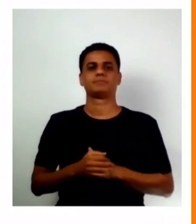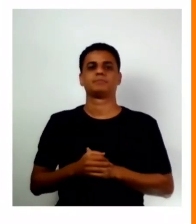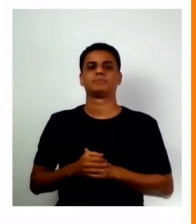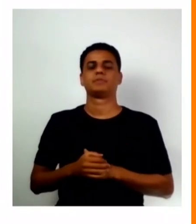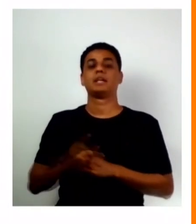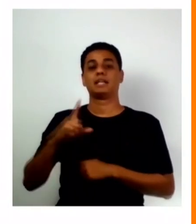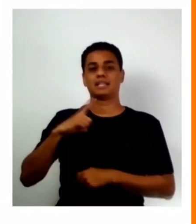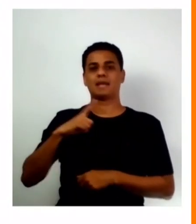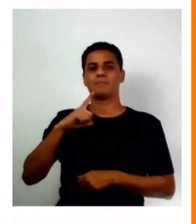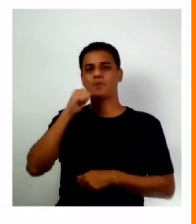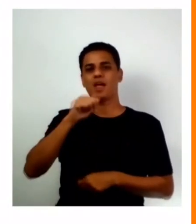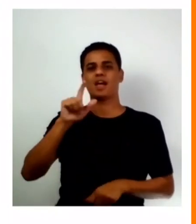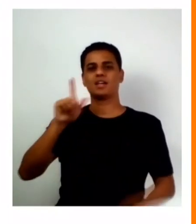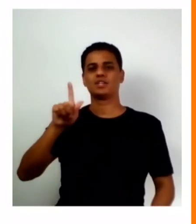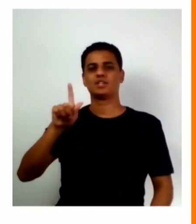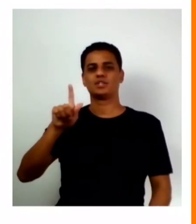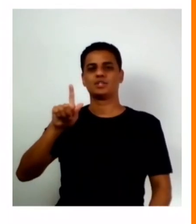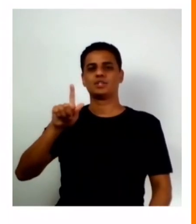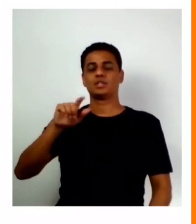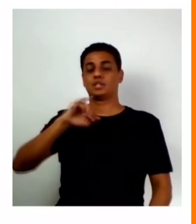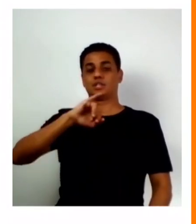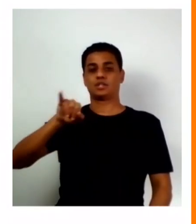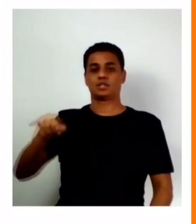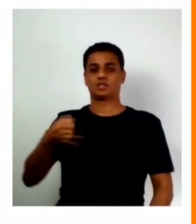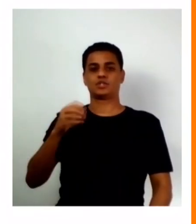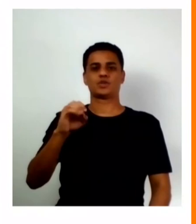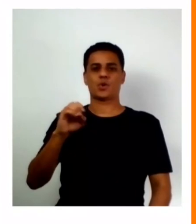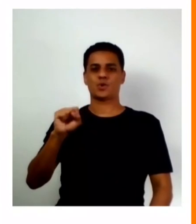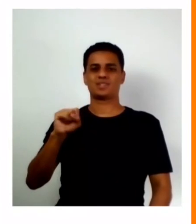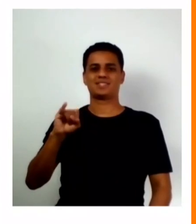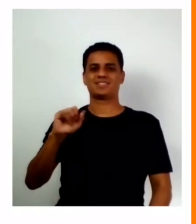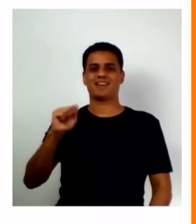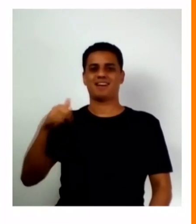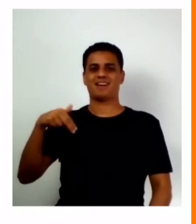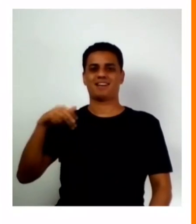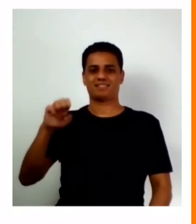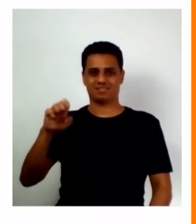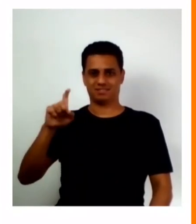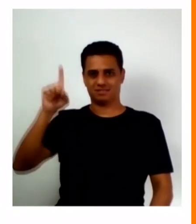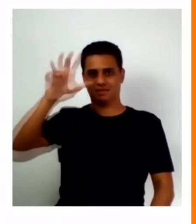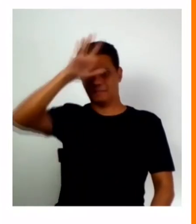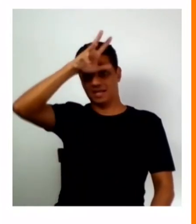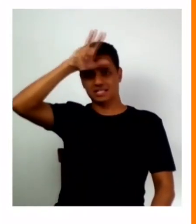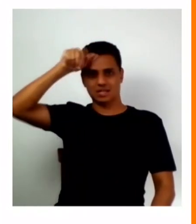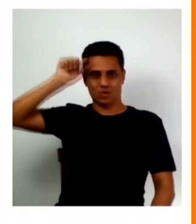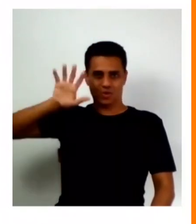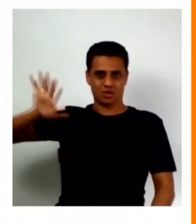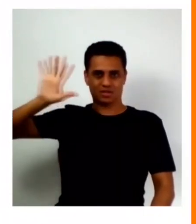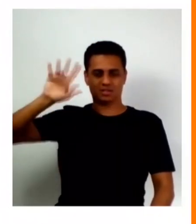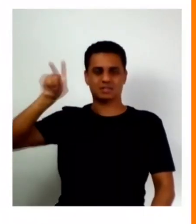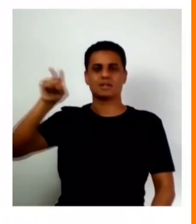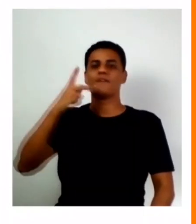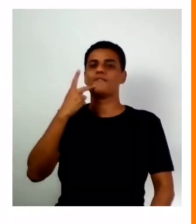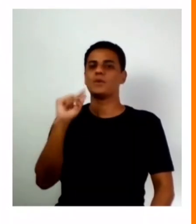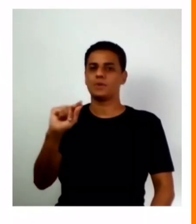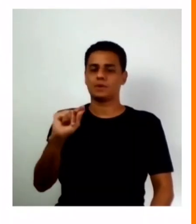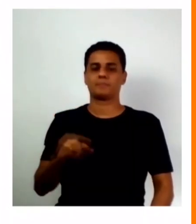e pergunta o seguinte, professor, aqui na região amazônica, vivemos momentos tensos em relação à